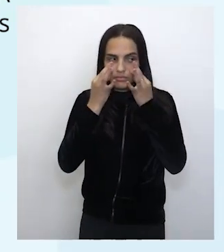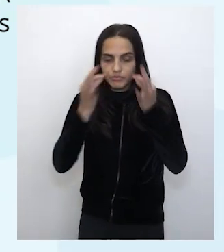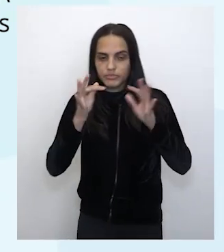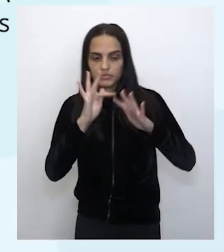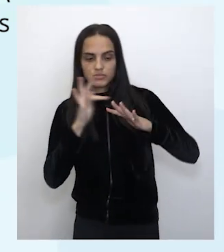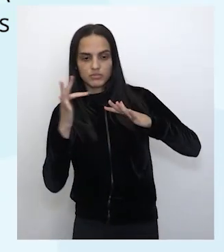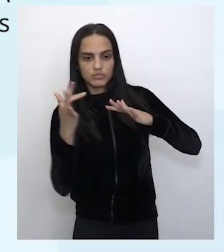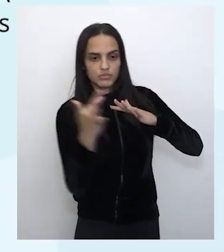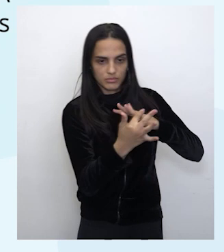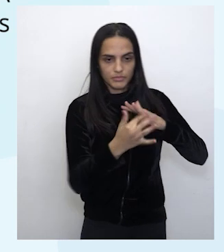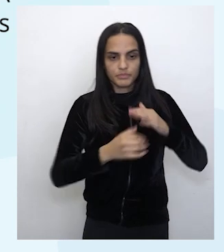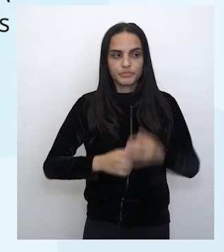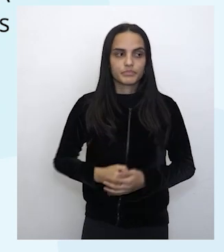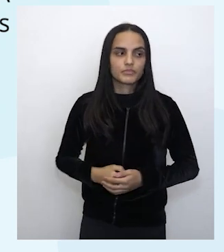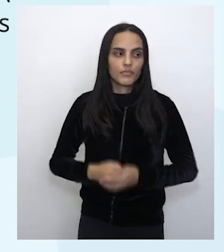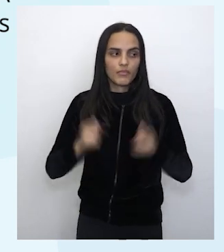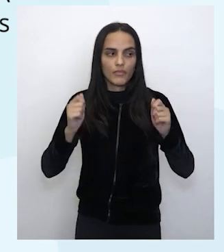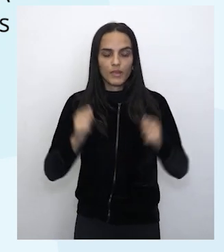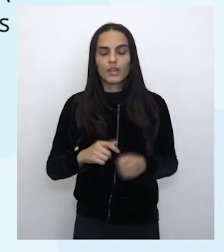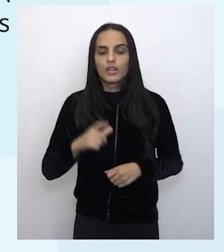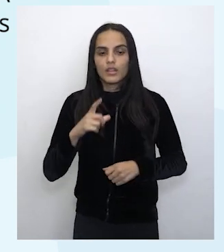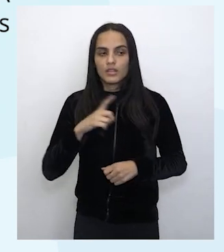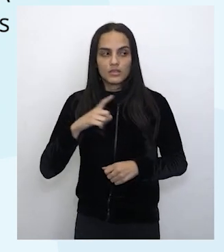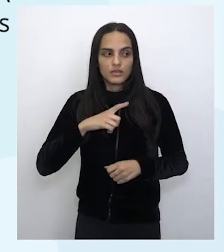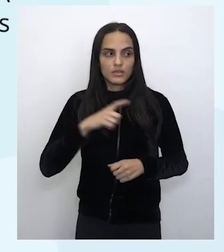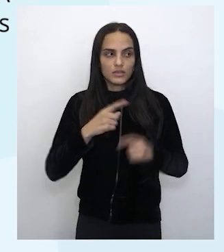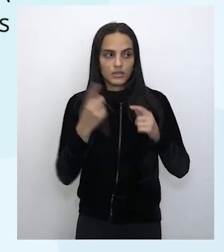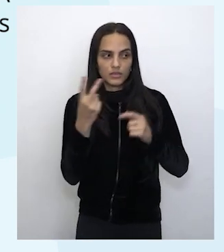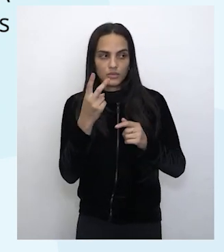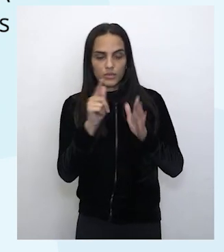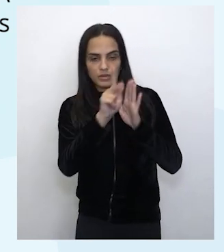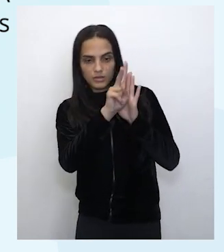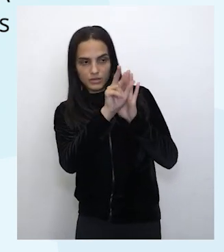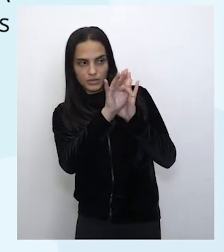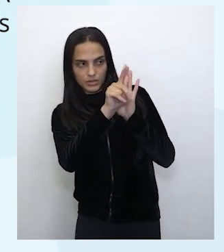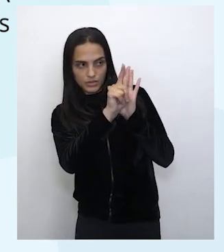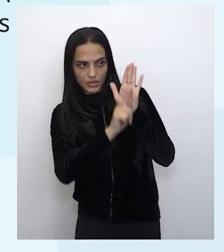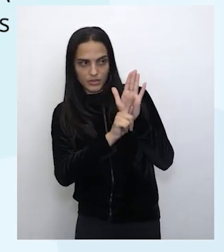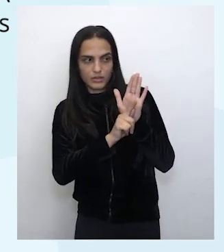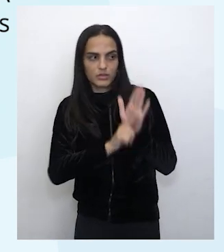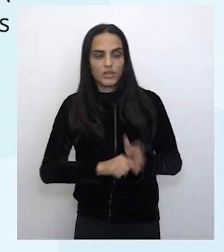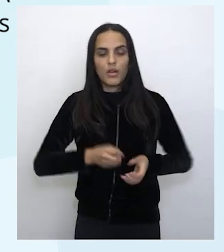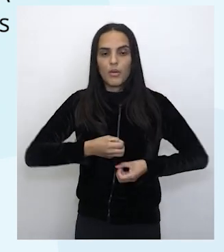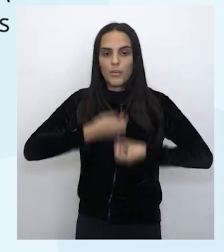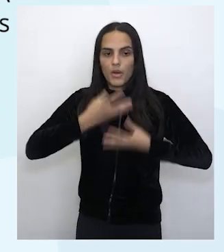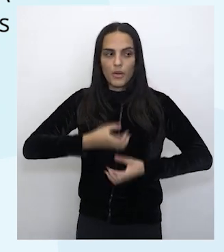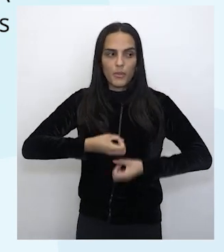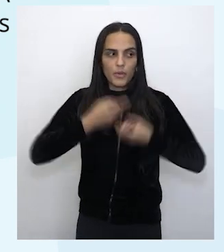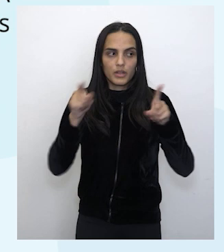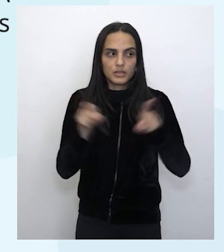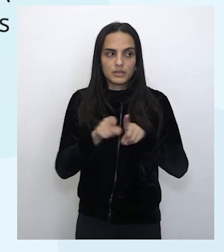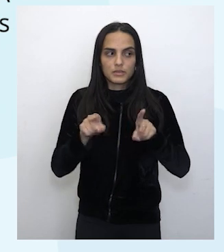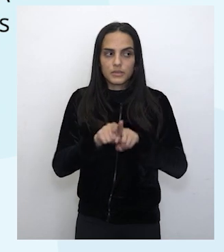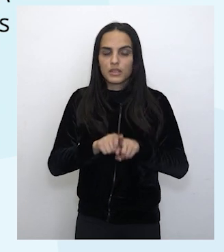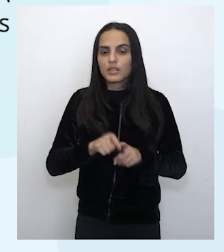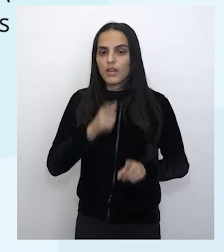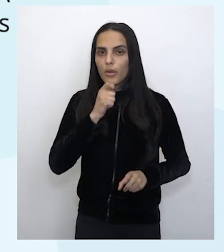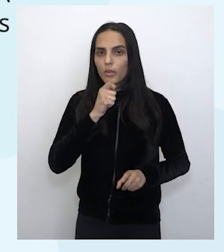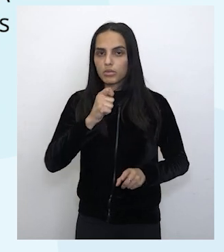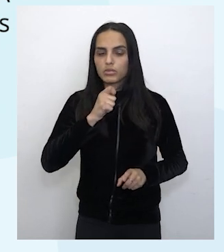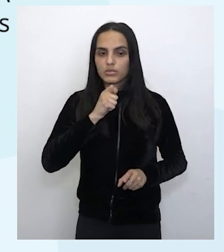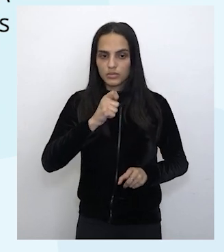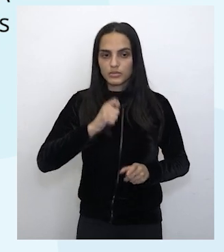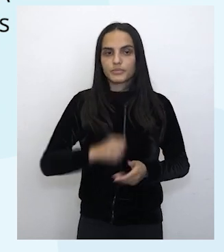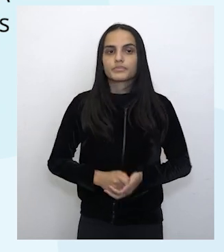Denis Pacheco. Então, nós temos dois gêneros aí, o poema e a reportagem. Então, o poema é um